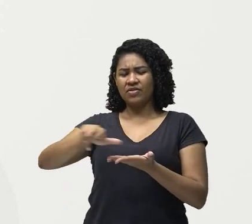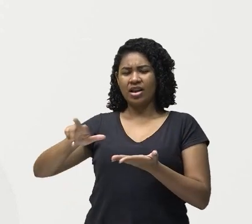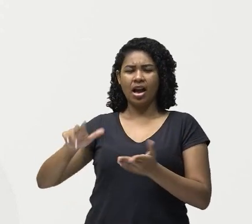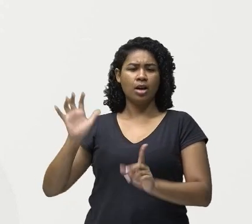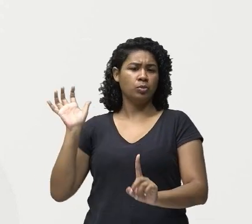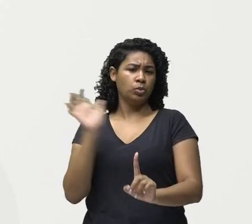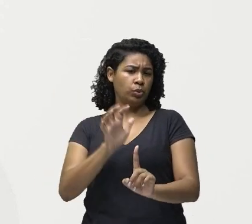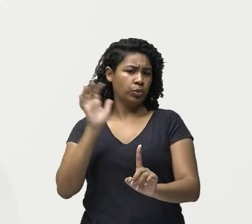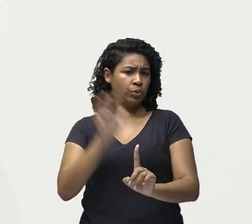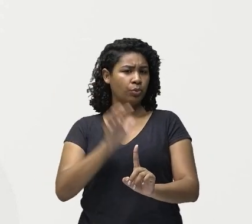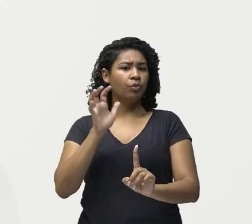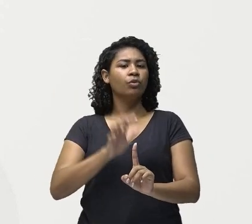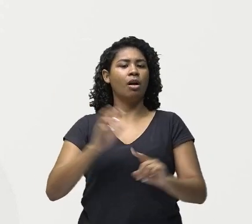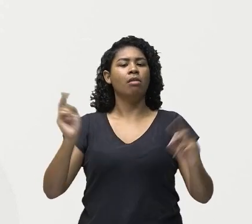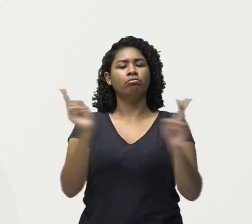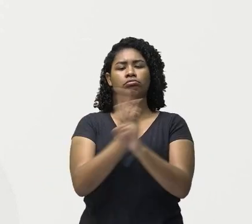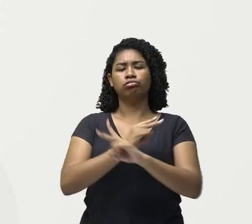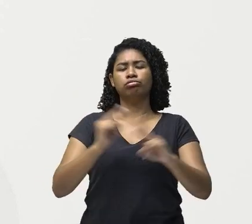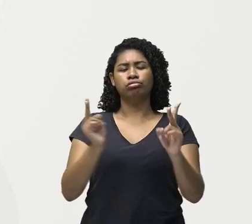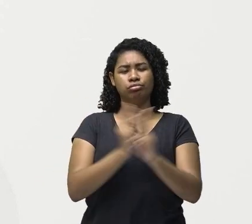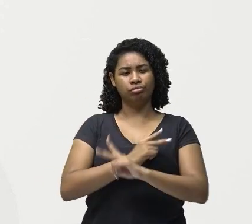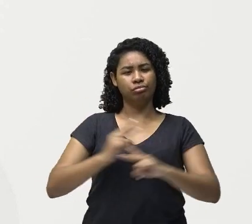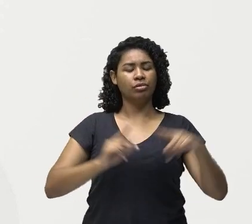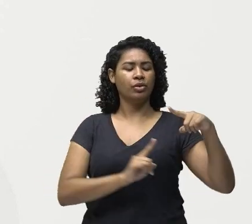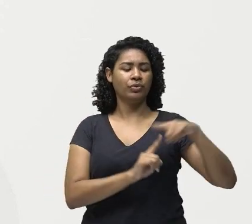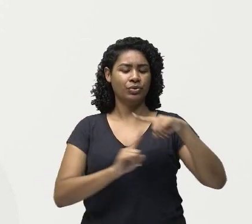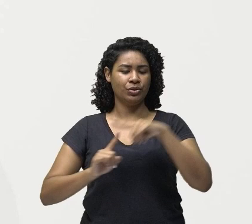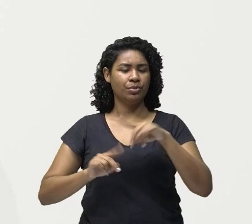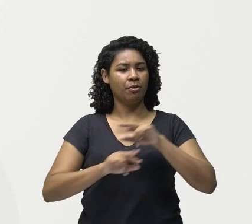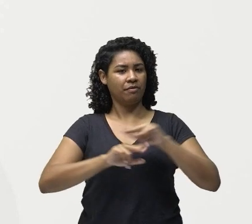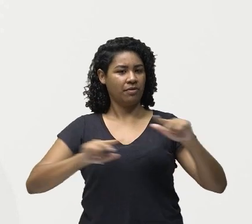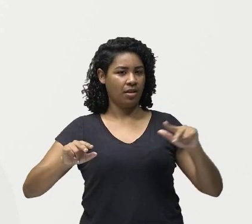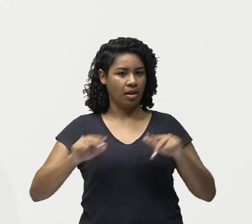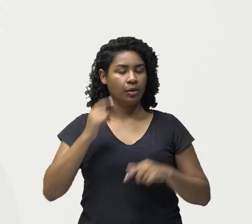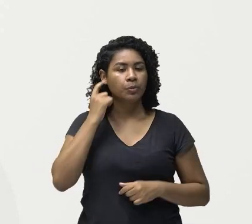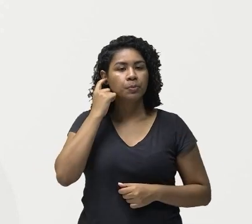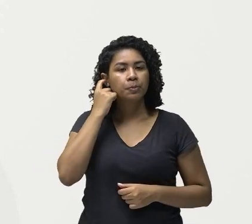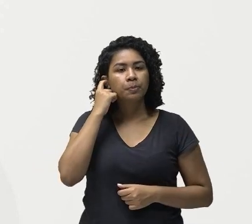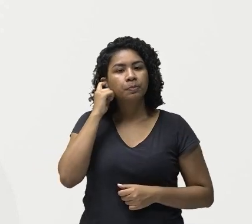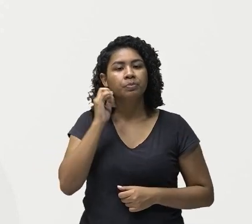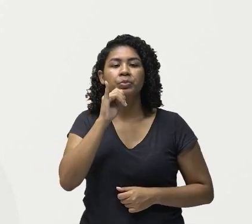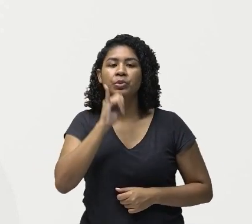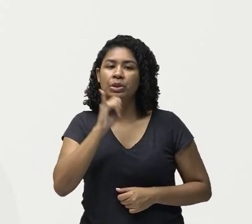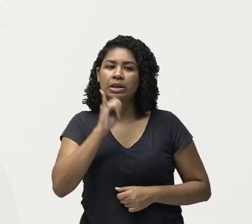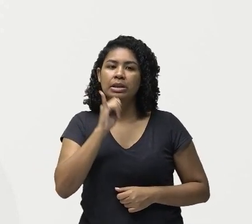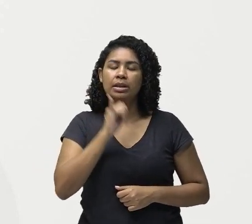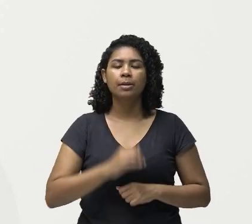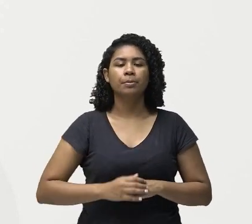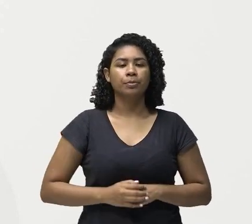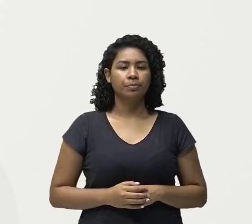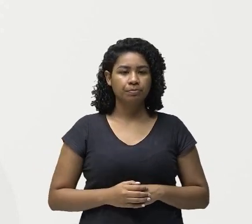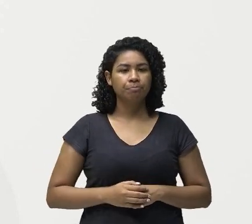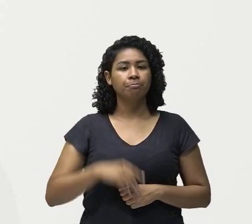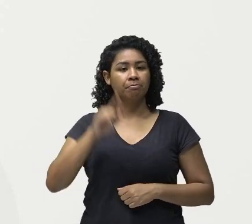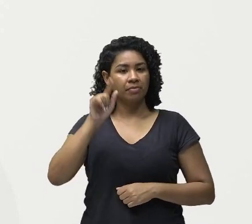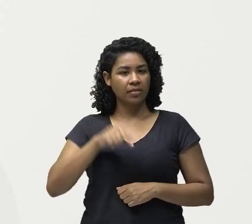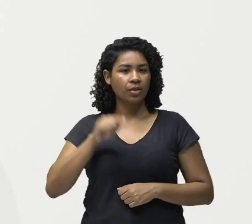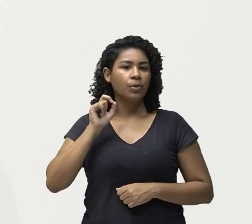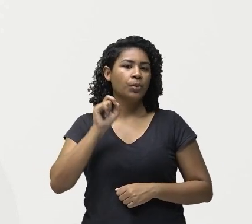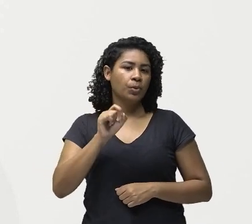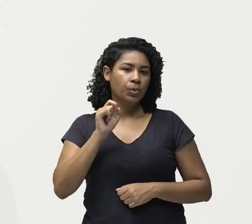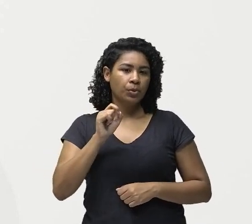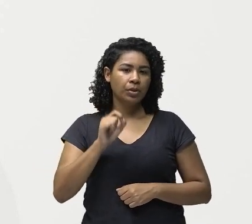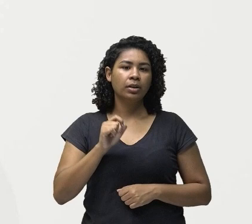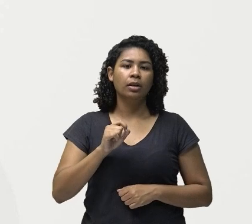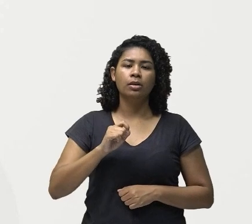podem influenciar na formação do vento, como pressão atmosférica,